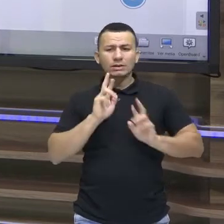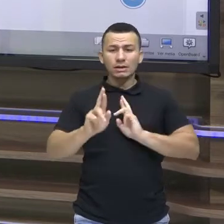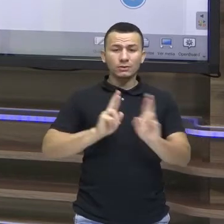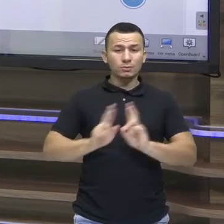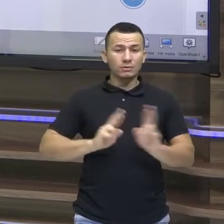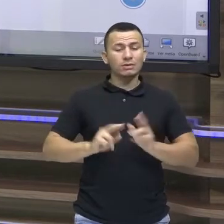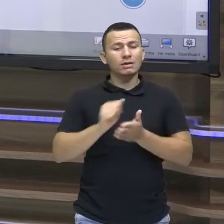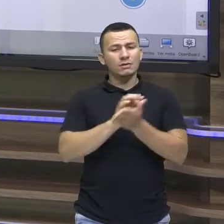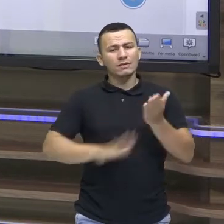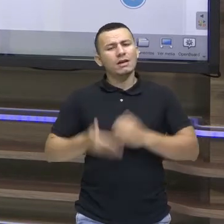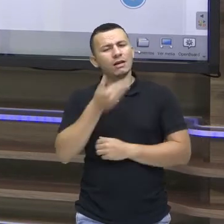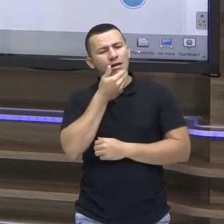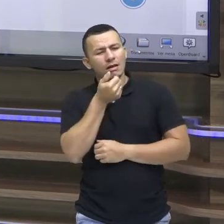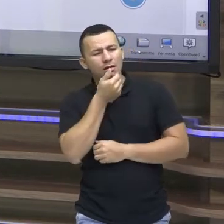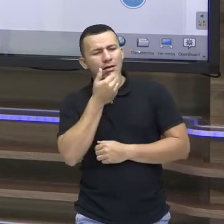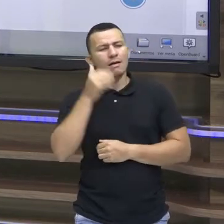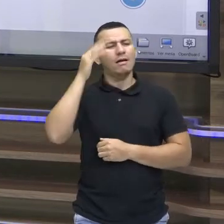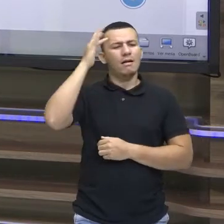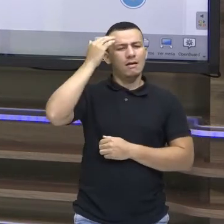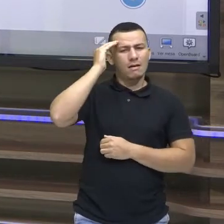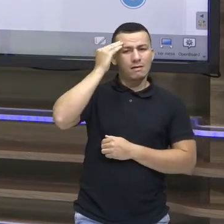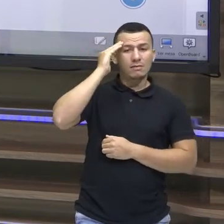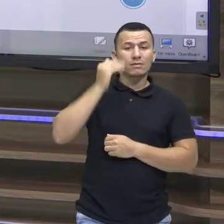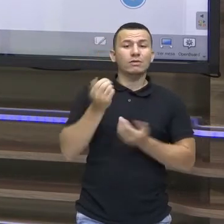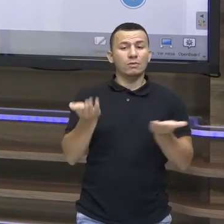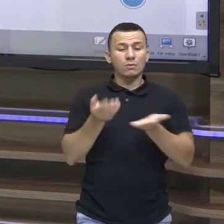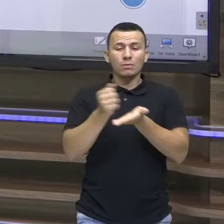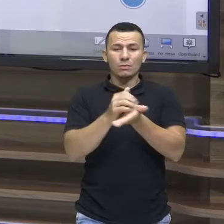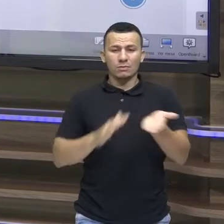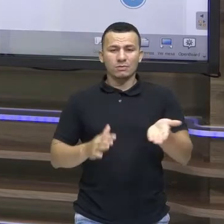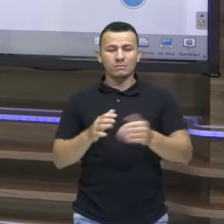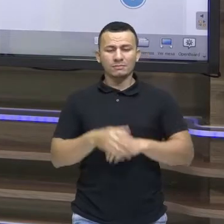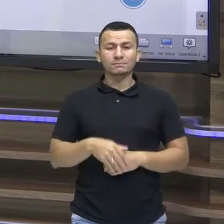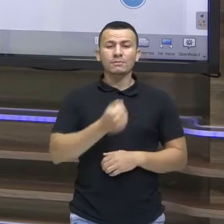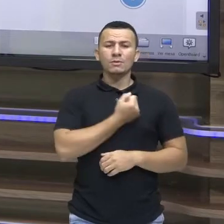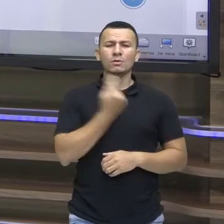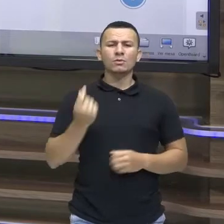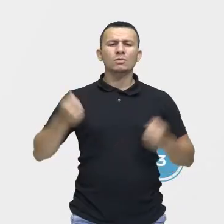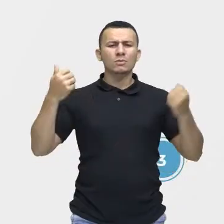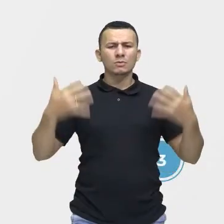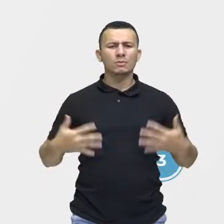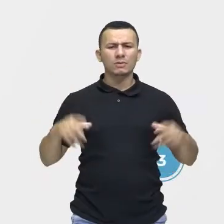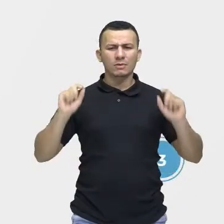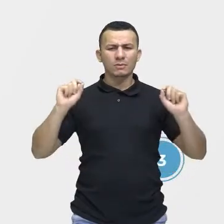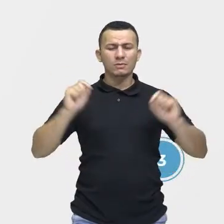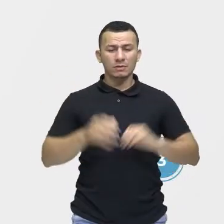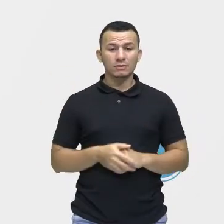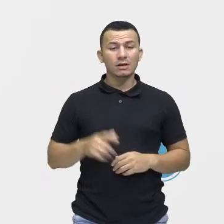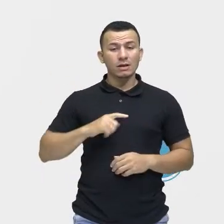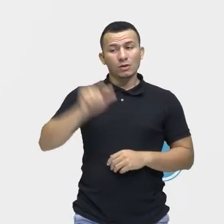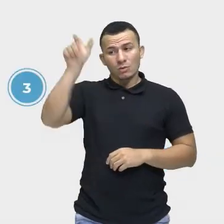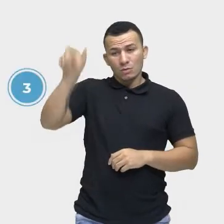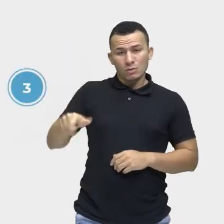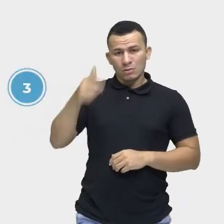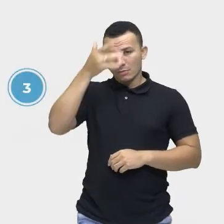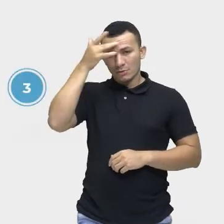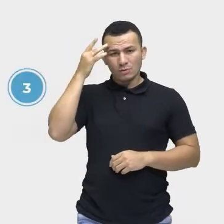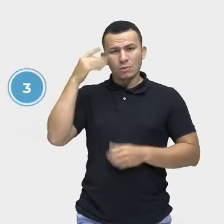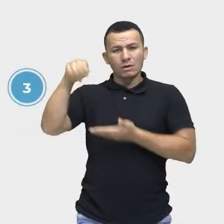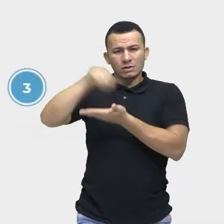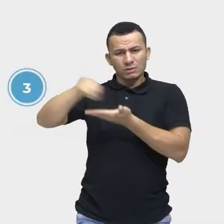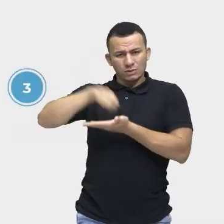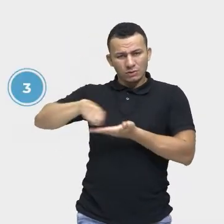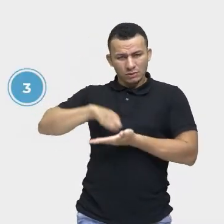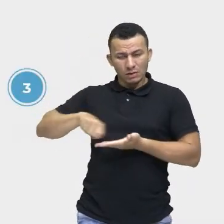para assimilar, compreender bem o conteúdo. Então, a nossa primeira questão ficou assim: um escritor